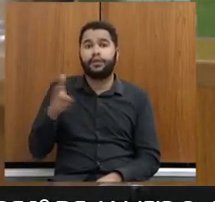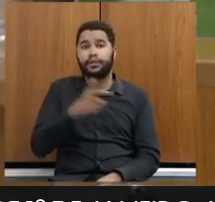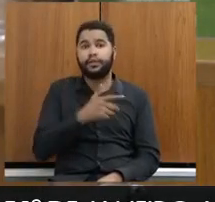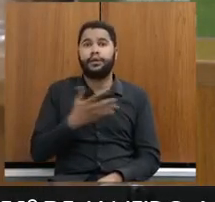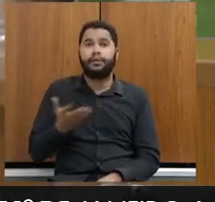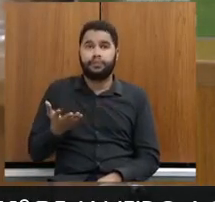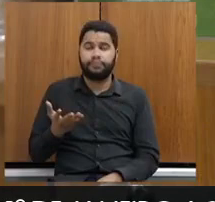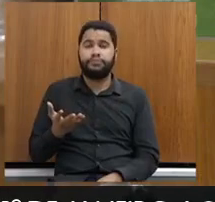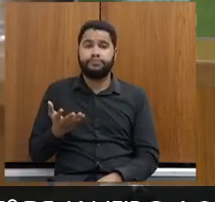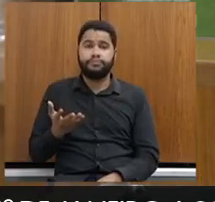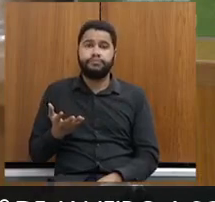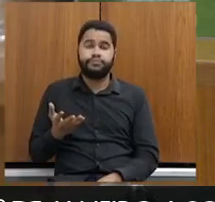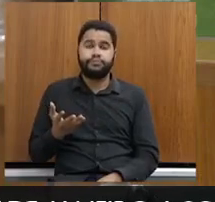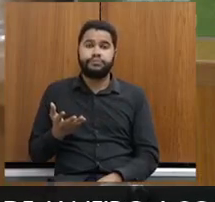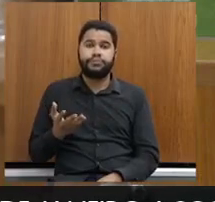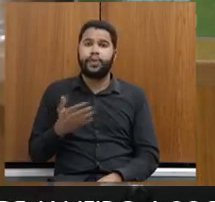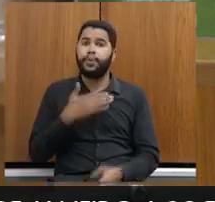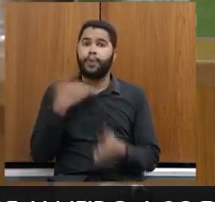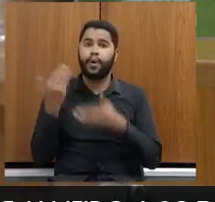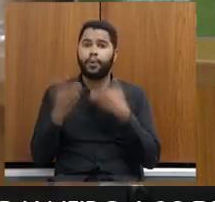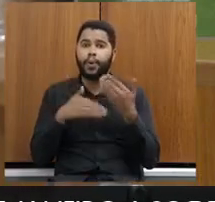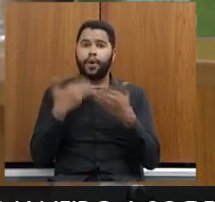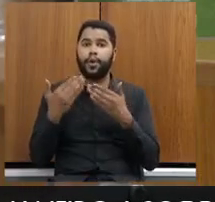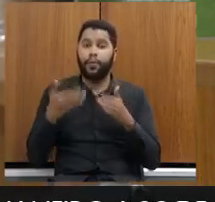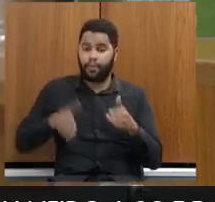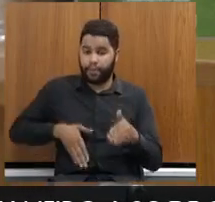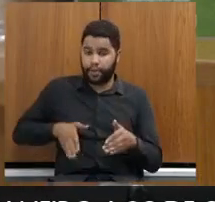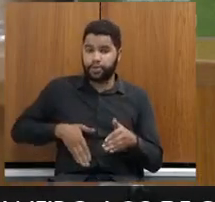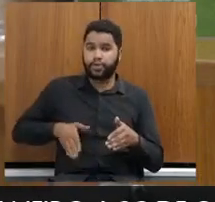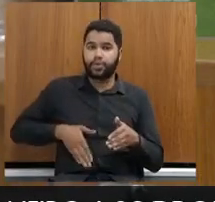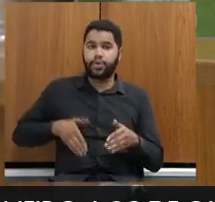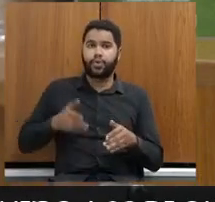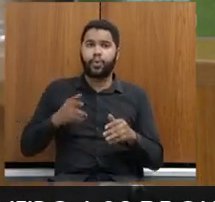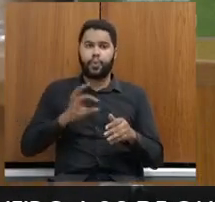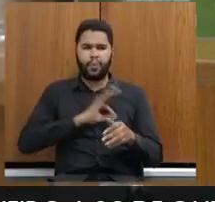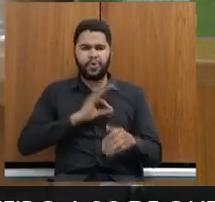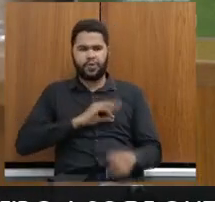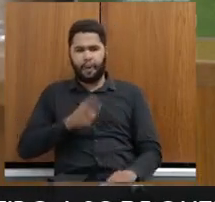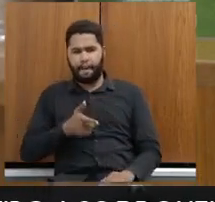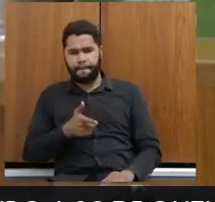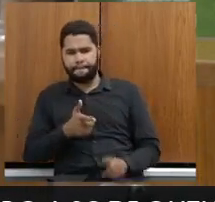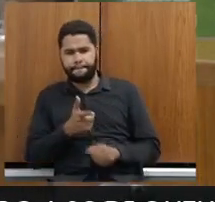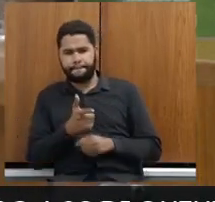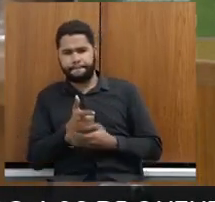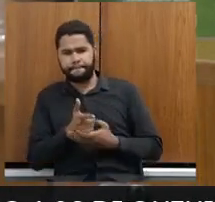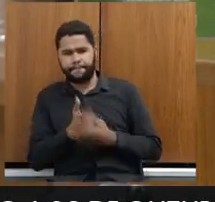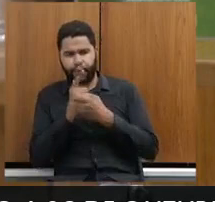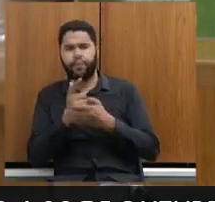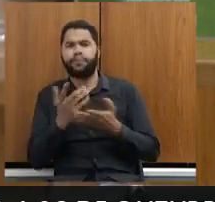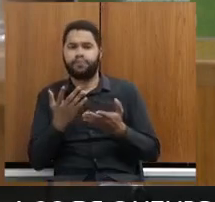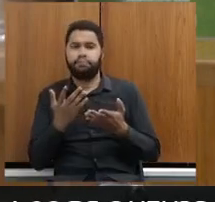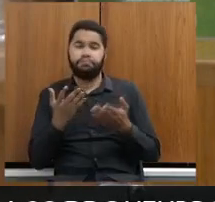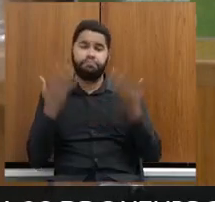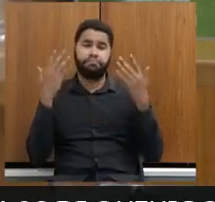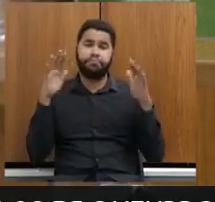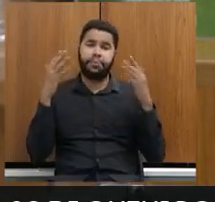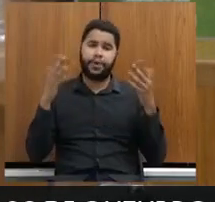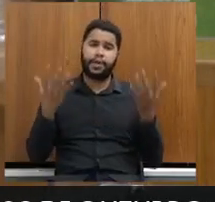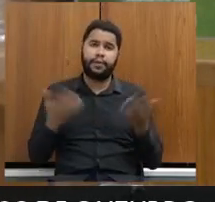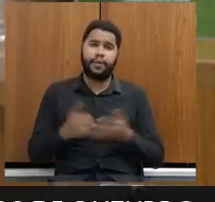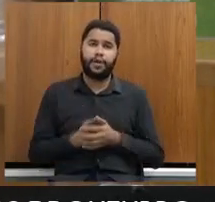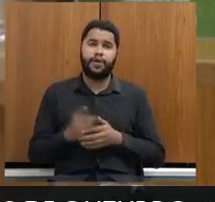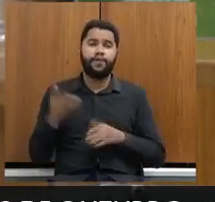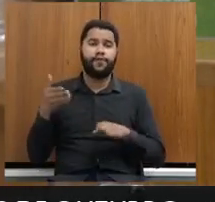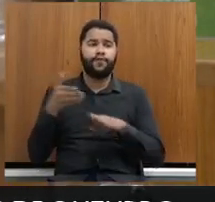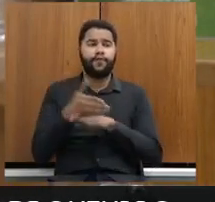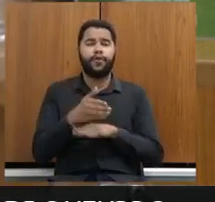ano saber morreu gente morreu bandido policial mandou bala e tá de parabéns que quando foi a